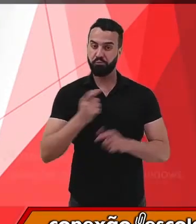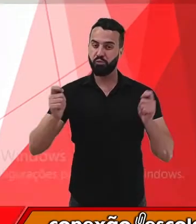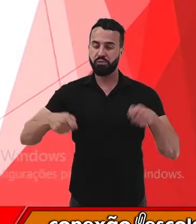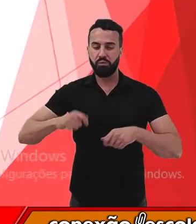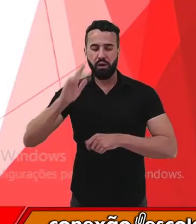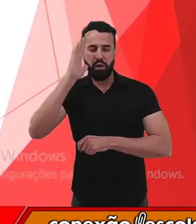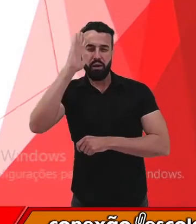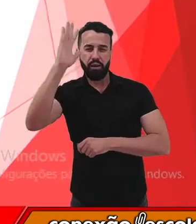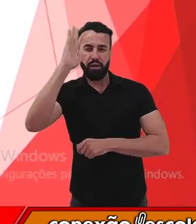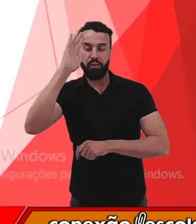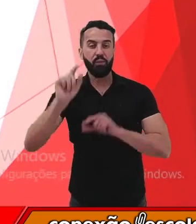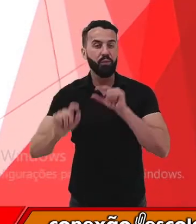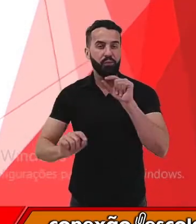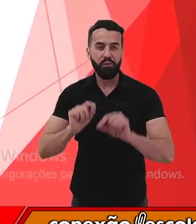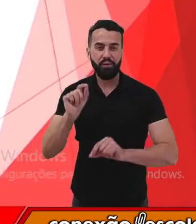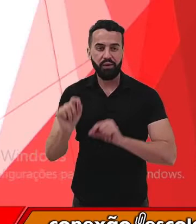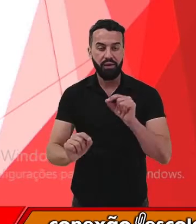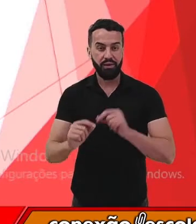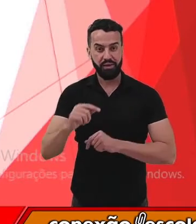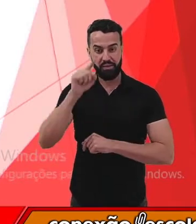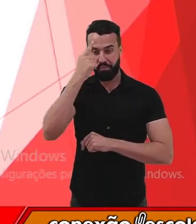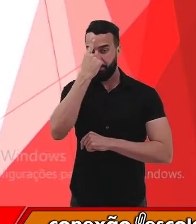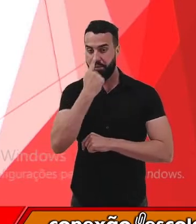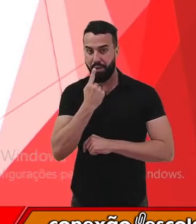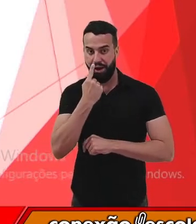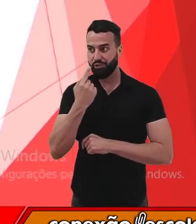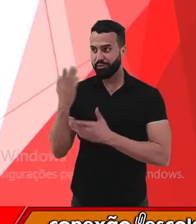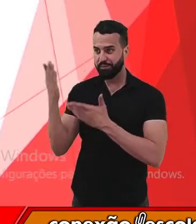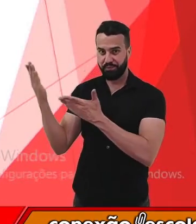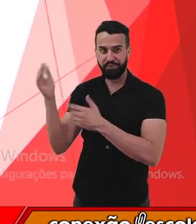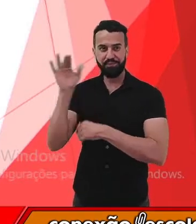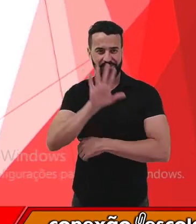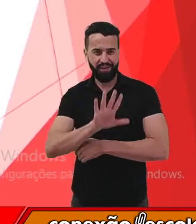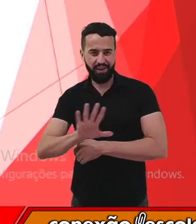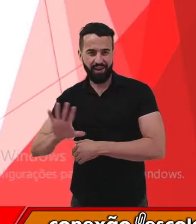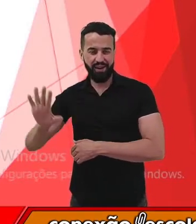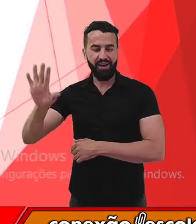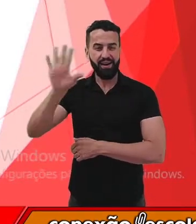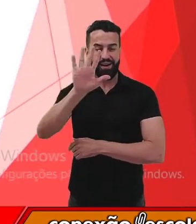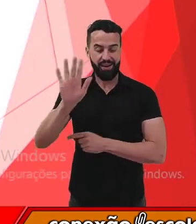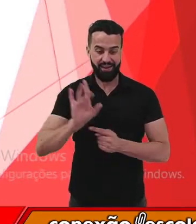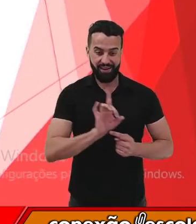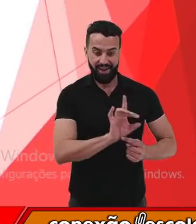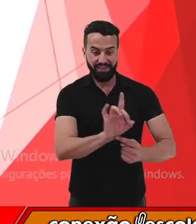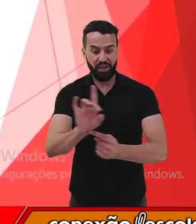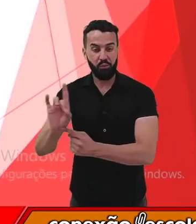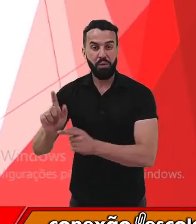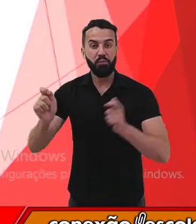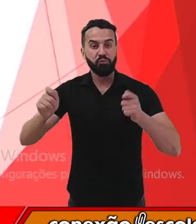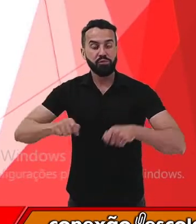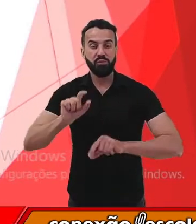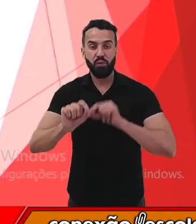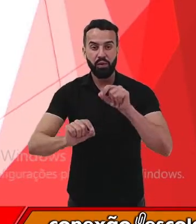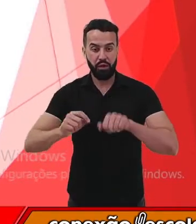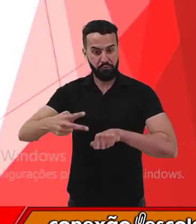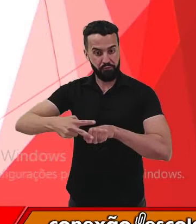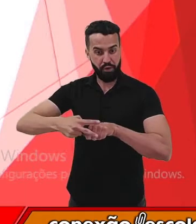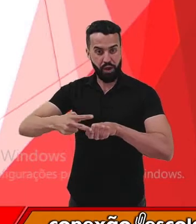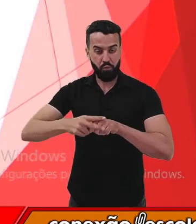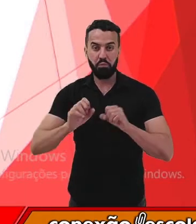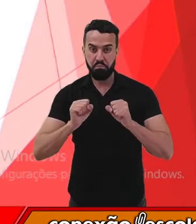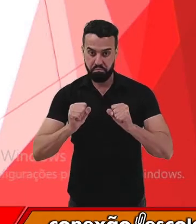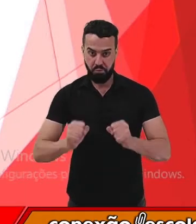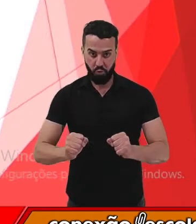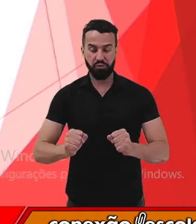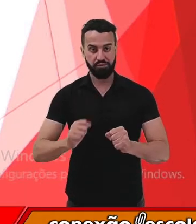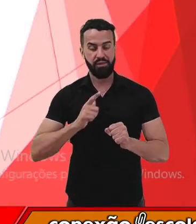seguinte forma, que cada uma dessas imagens a gente usa ali, ó, cada um a gente pode utilizar o verbo poder, que é